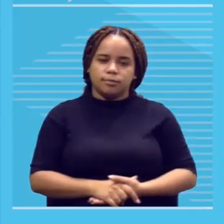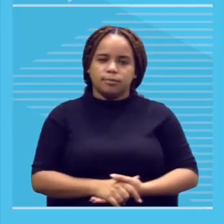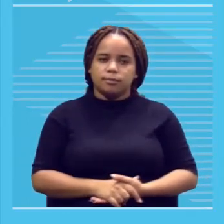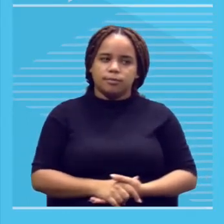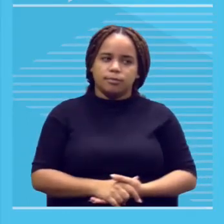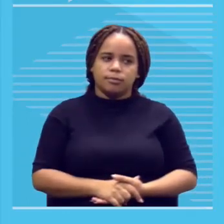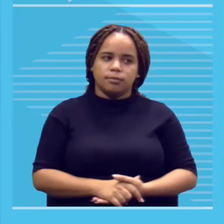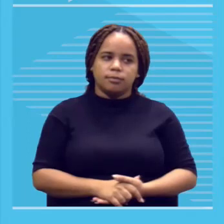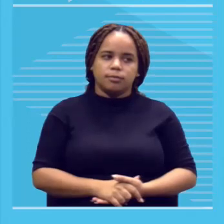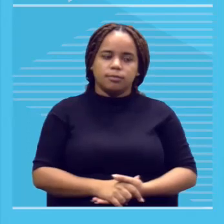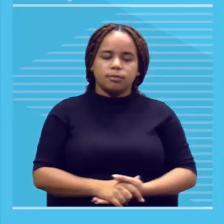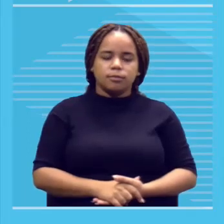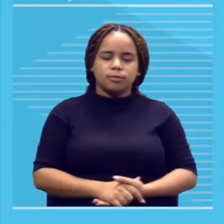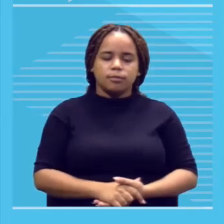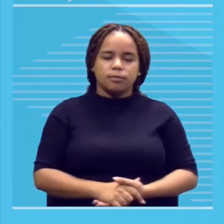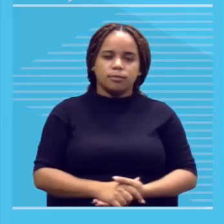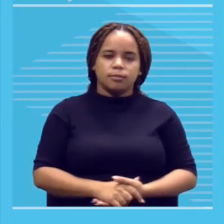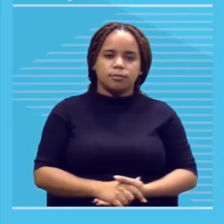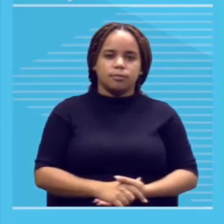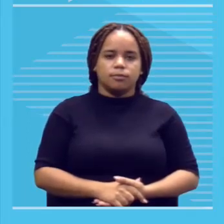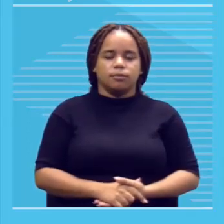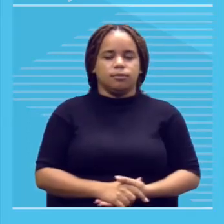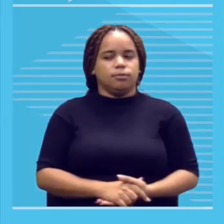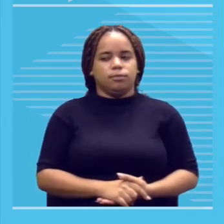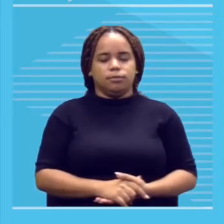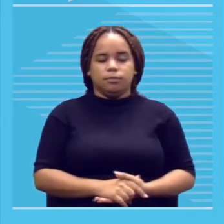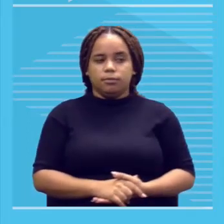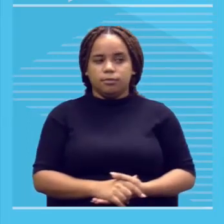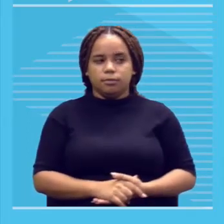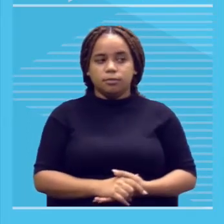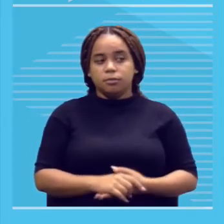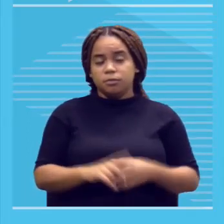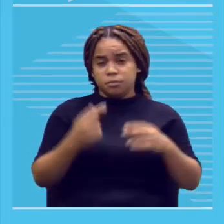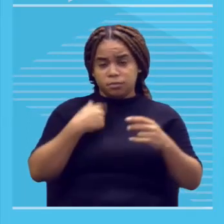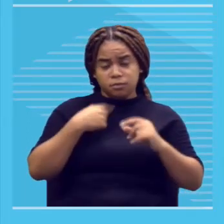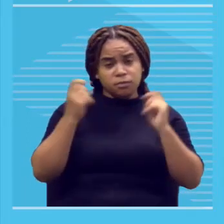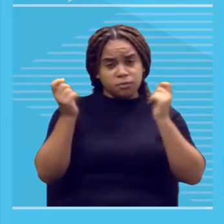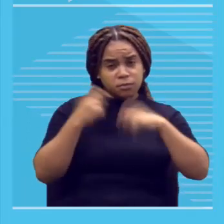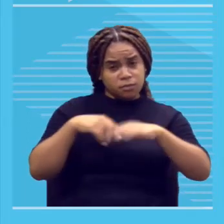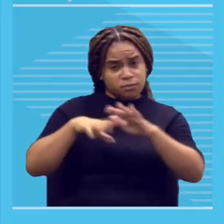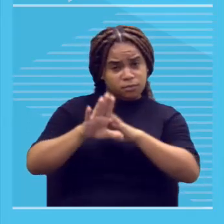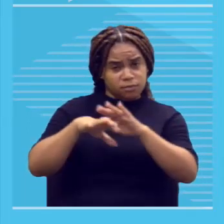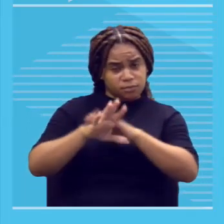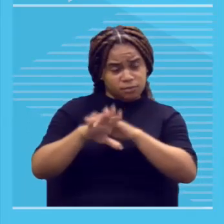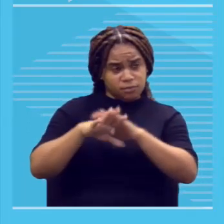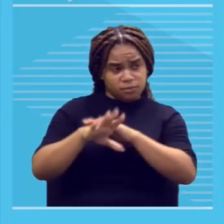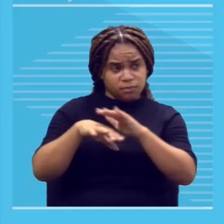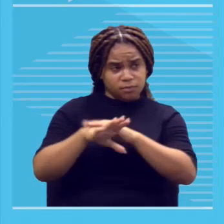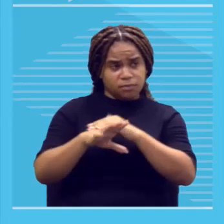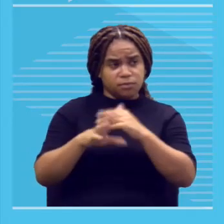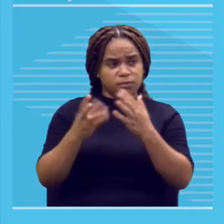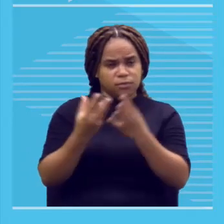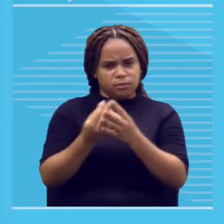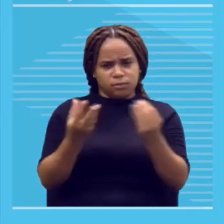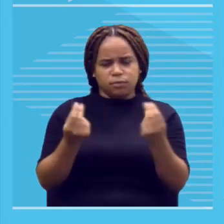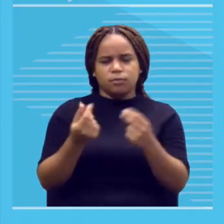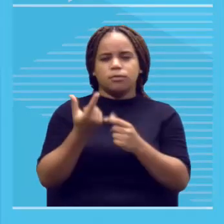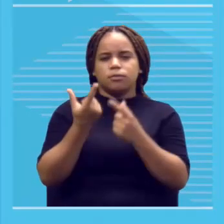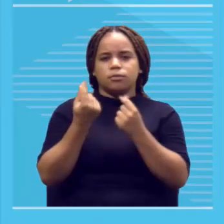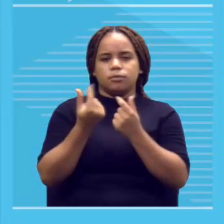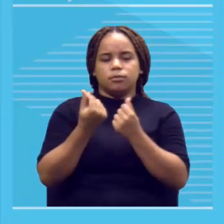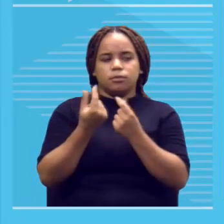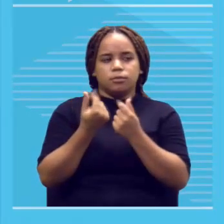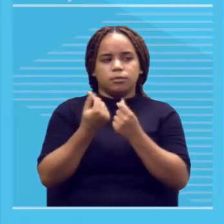permitam repousar Quando não mais possa trabalhar eu posso acumular eu posso ter dinheiro